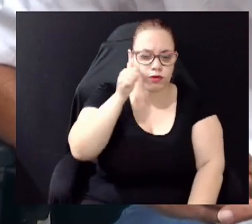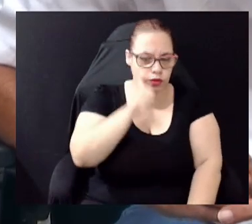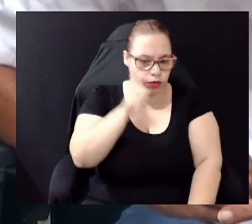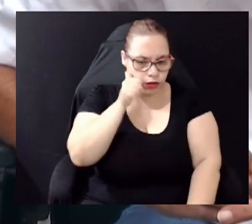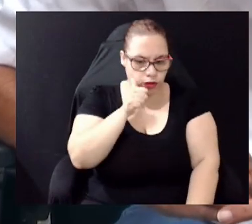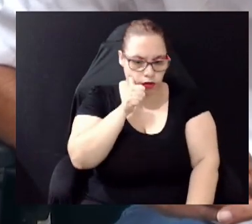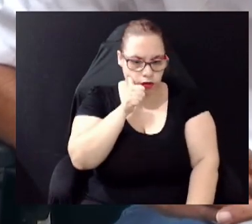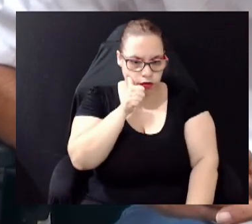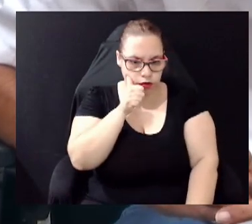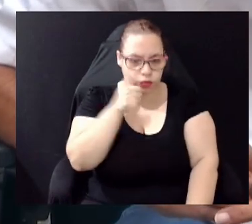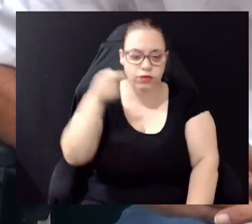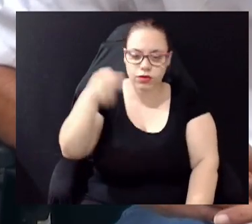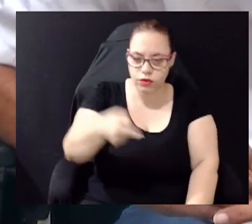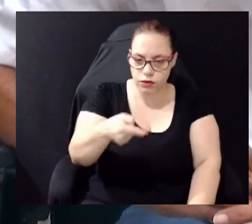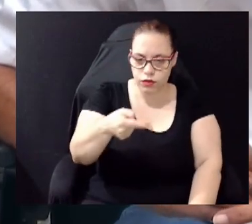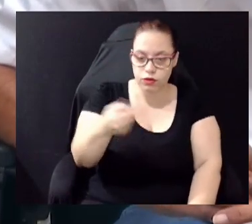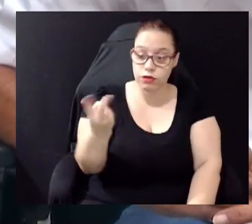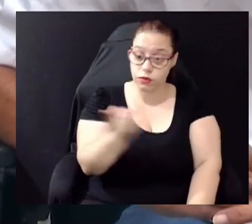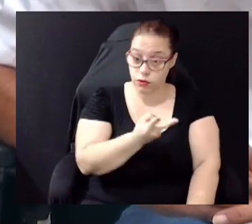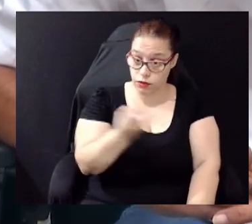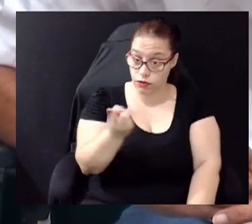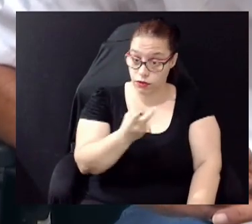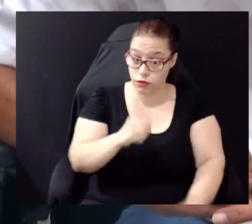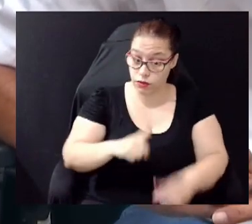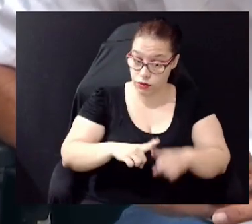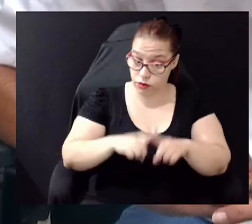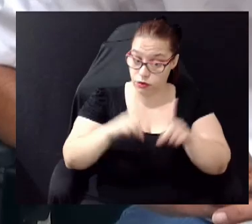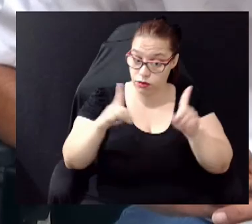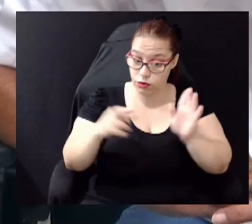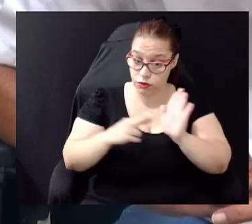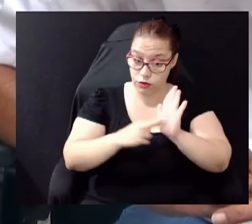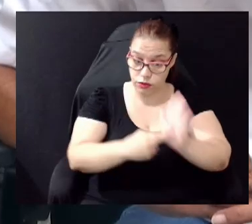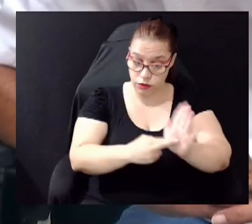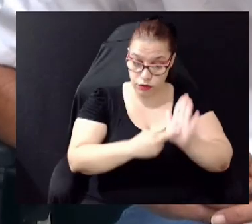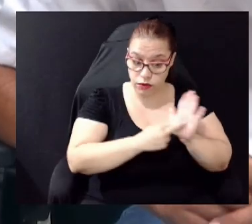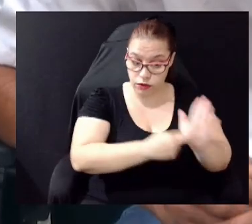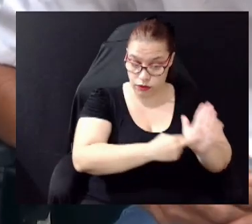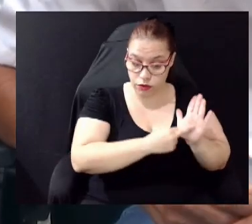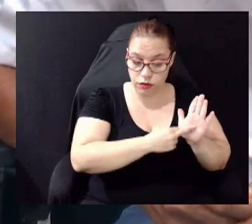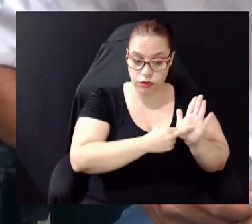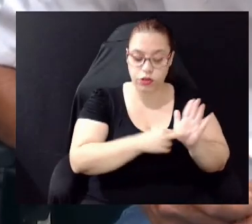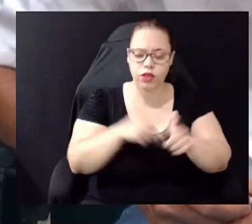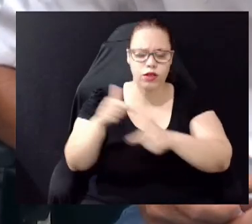estamos aqui de nós duas, mas representando os outros que estão de plantão,